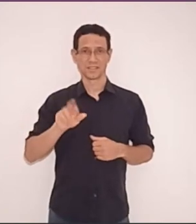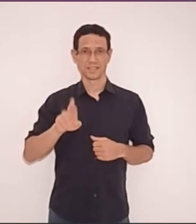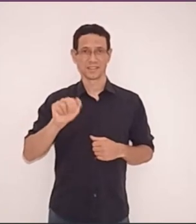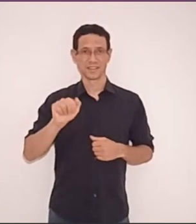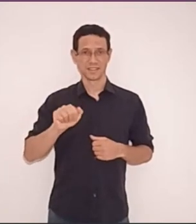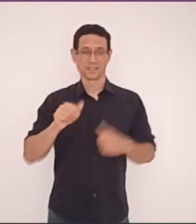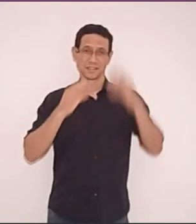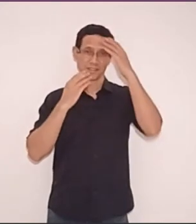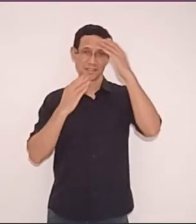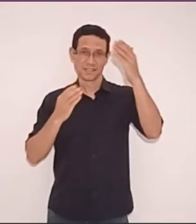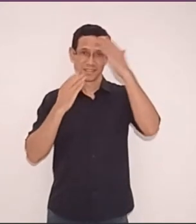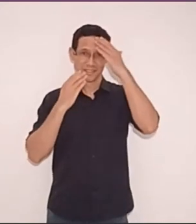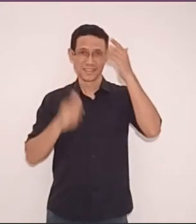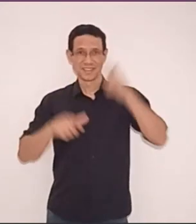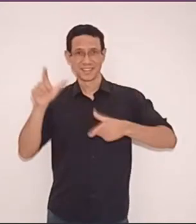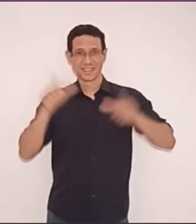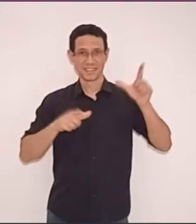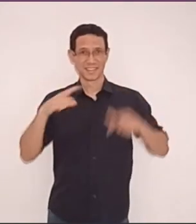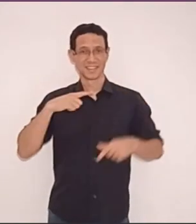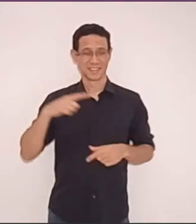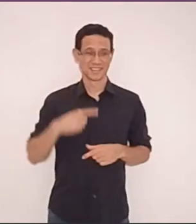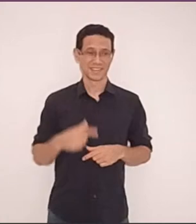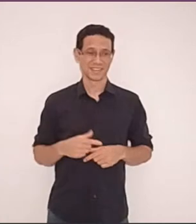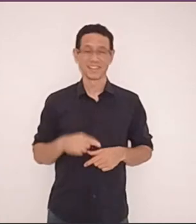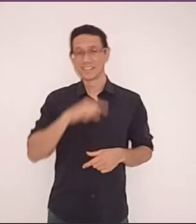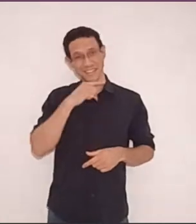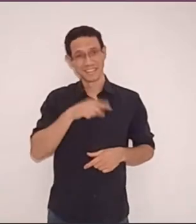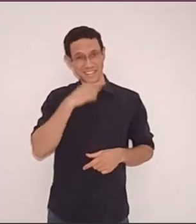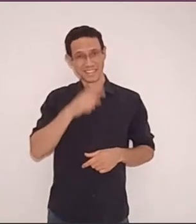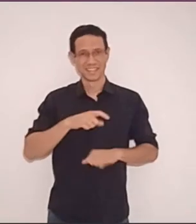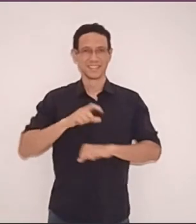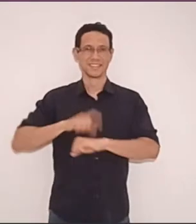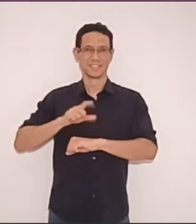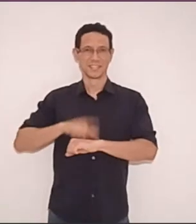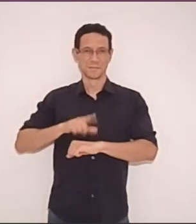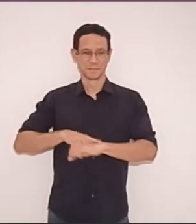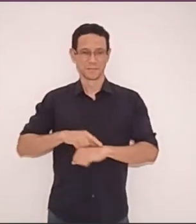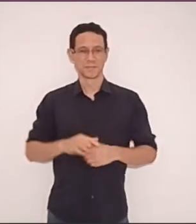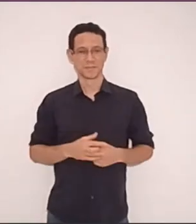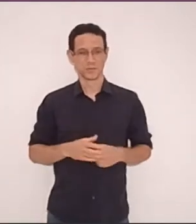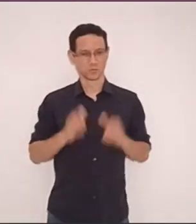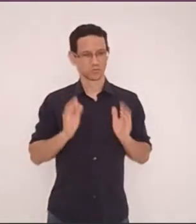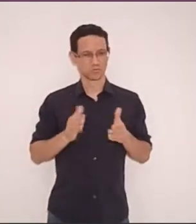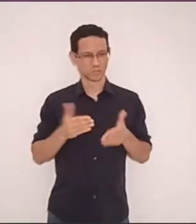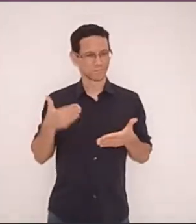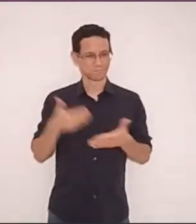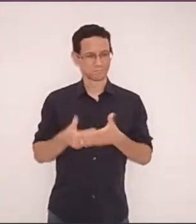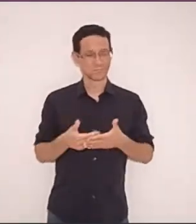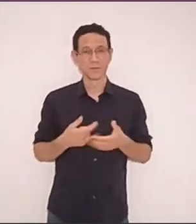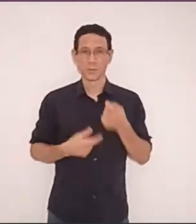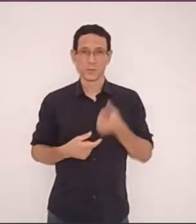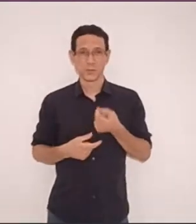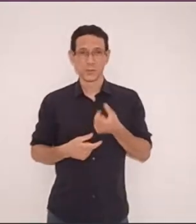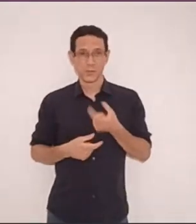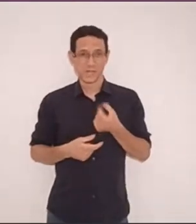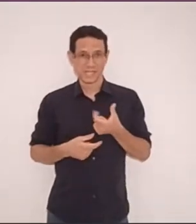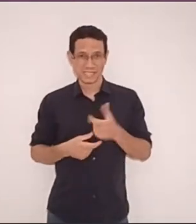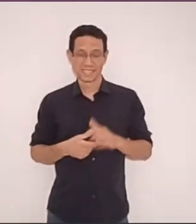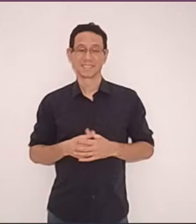agradecimentos e algumas outras questões que a gente não vai conseguir fazer por conta do tempo né Já estamos aí